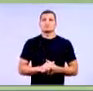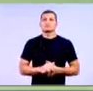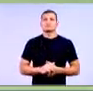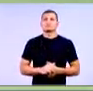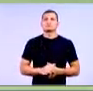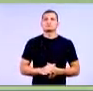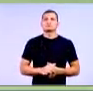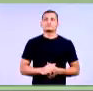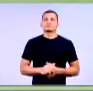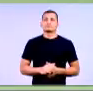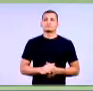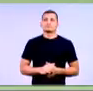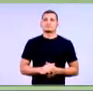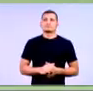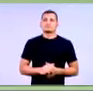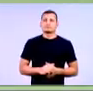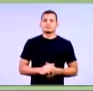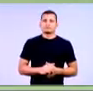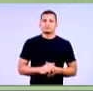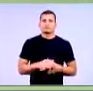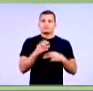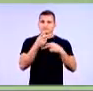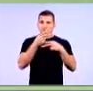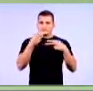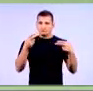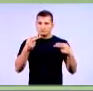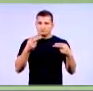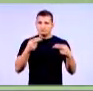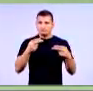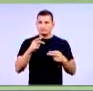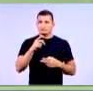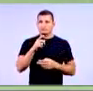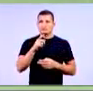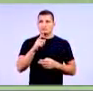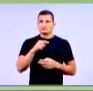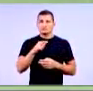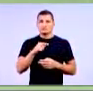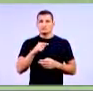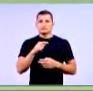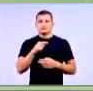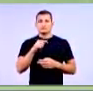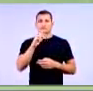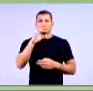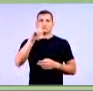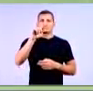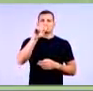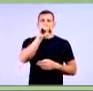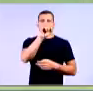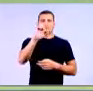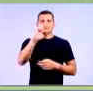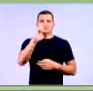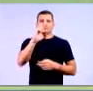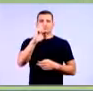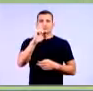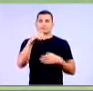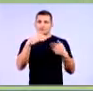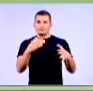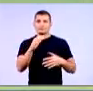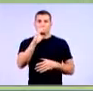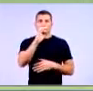slide, diz que um objeto é uma instância de uma classe. Então, o